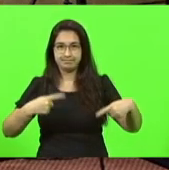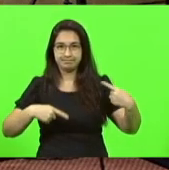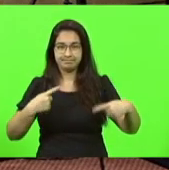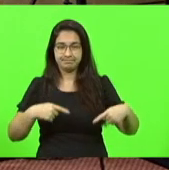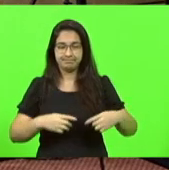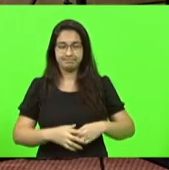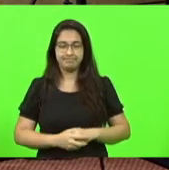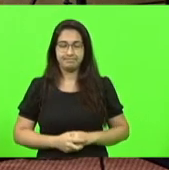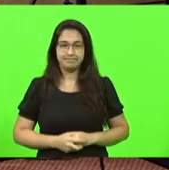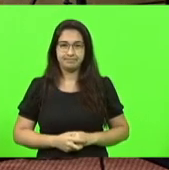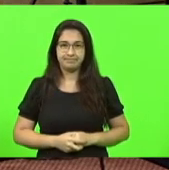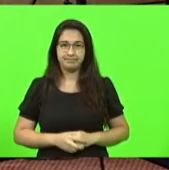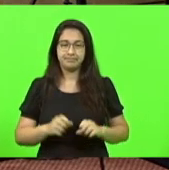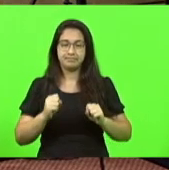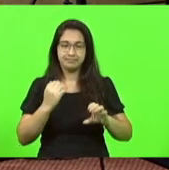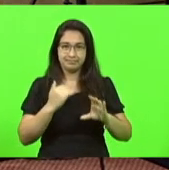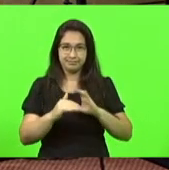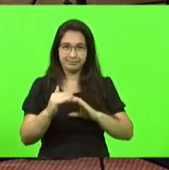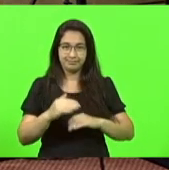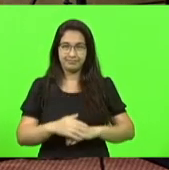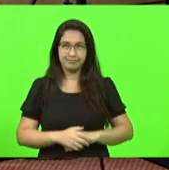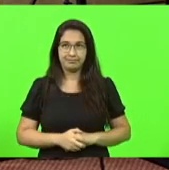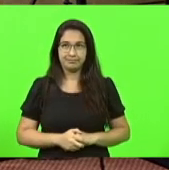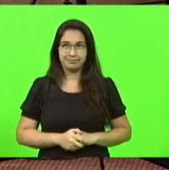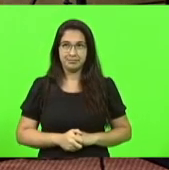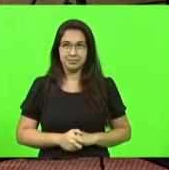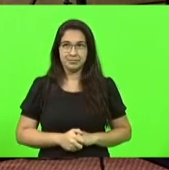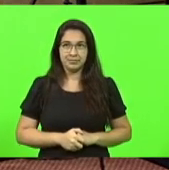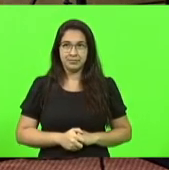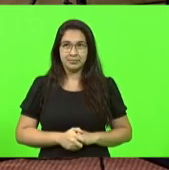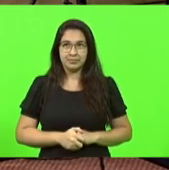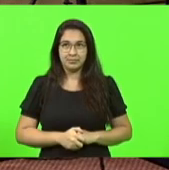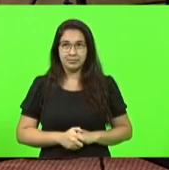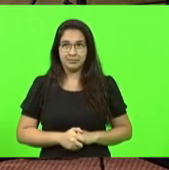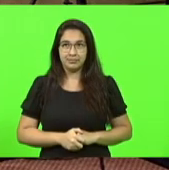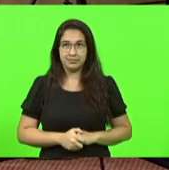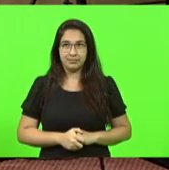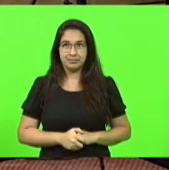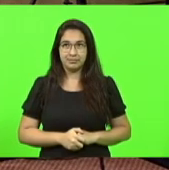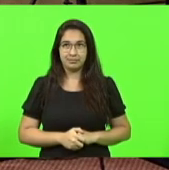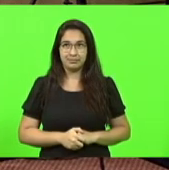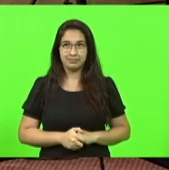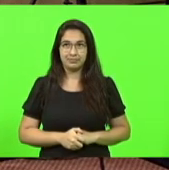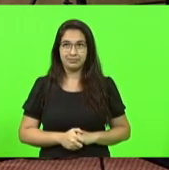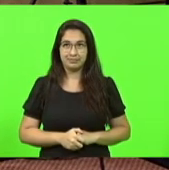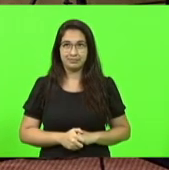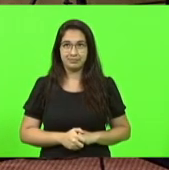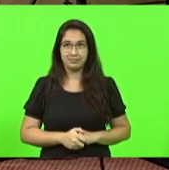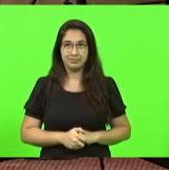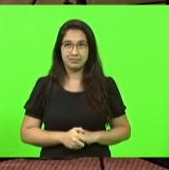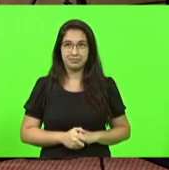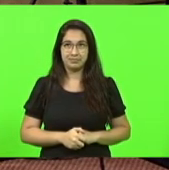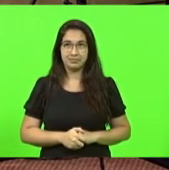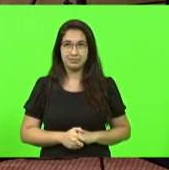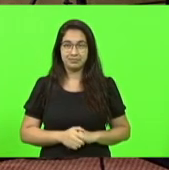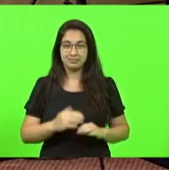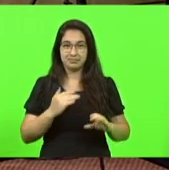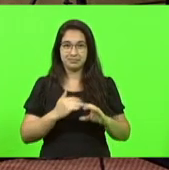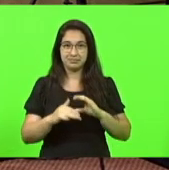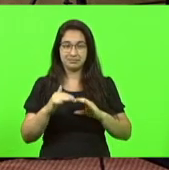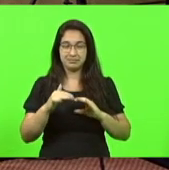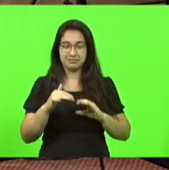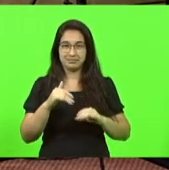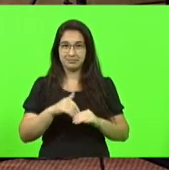o